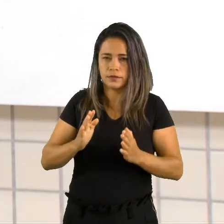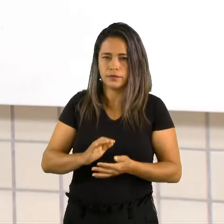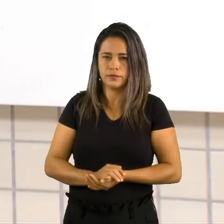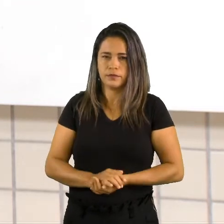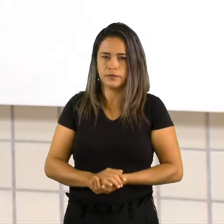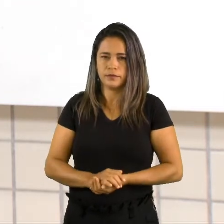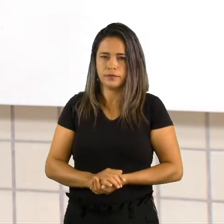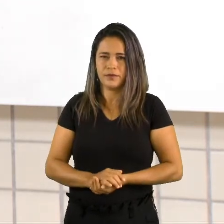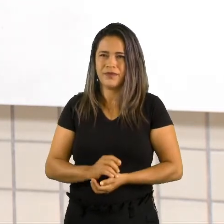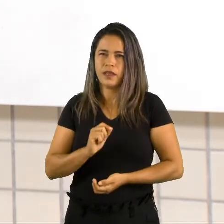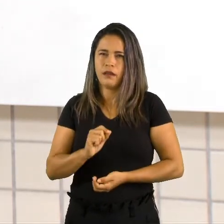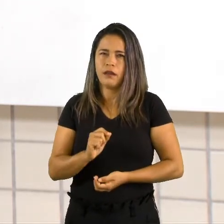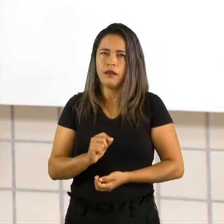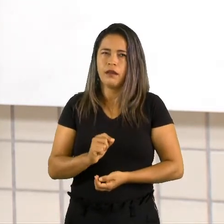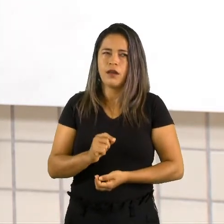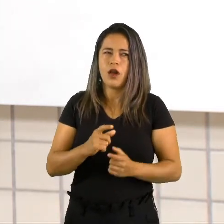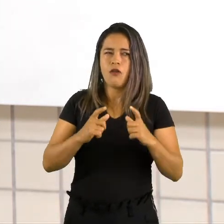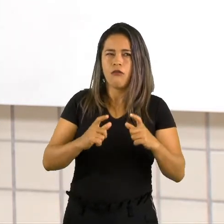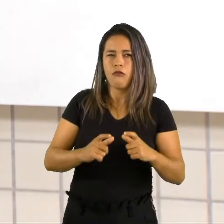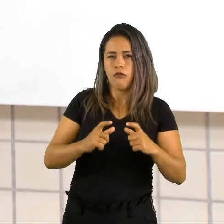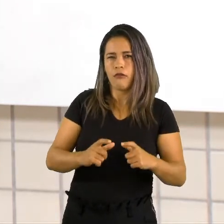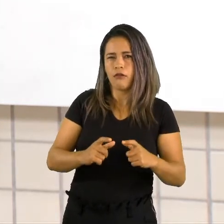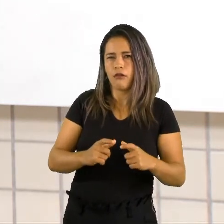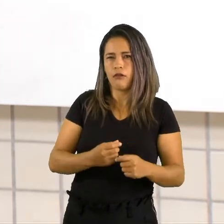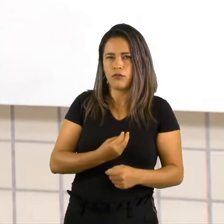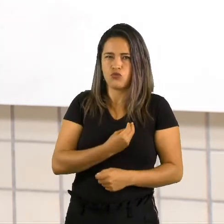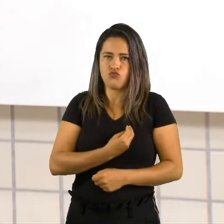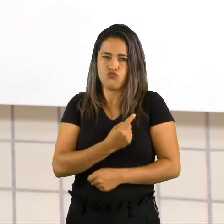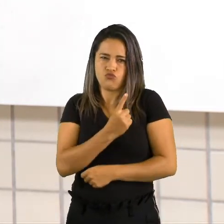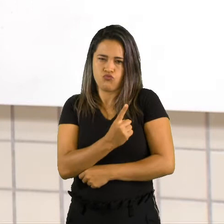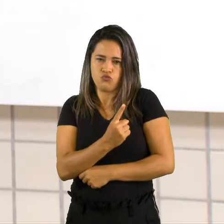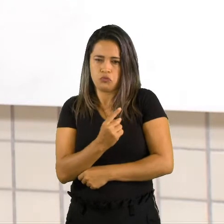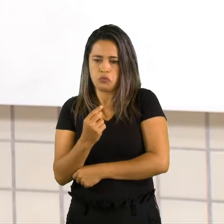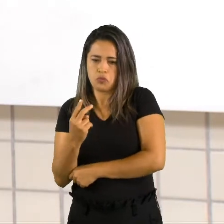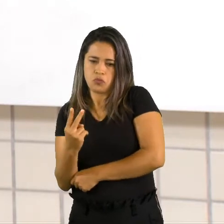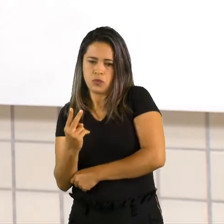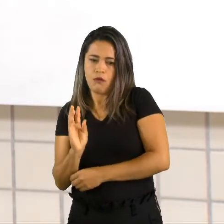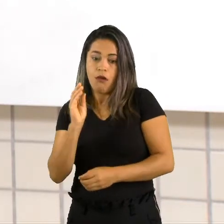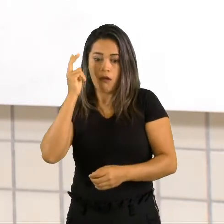entre quem que vai ficar, entre o 1 e o 2. Então, eu sei que ali